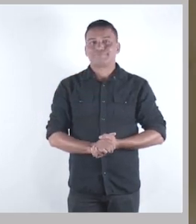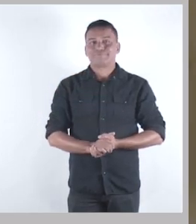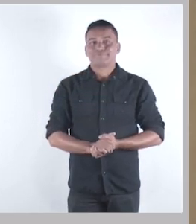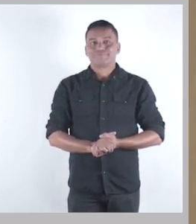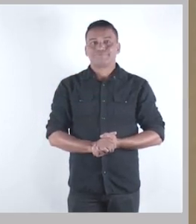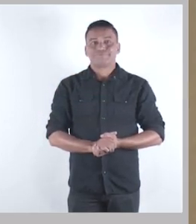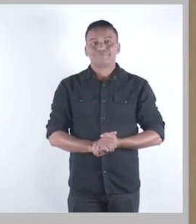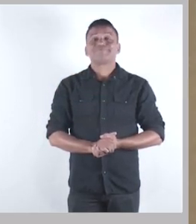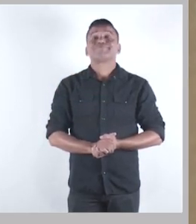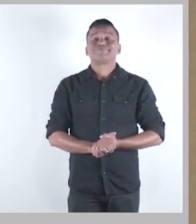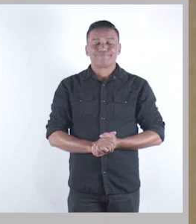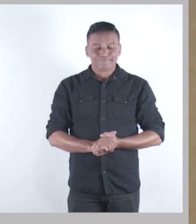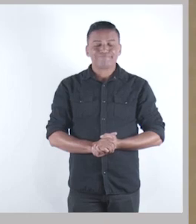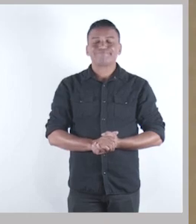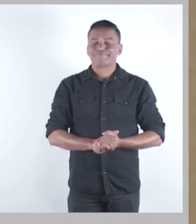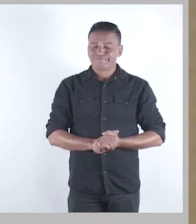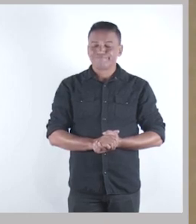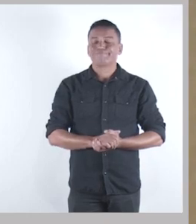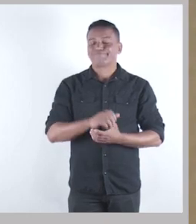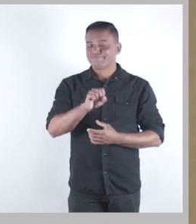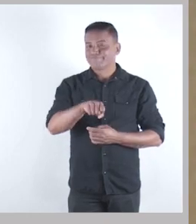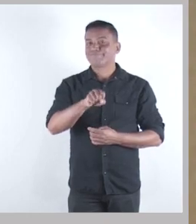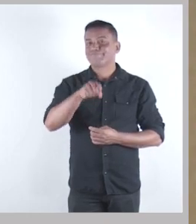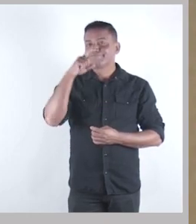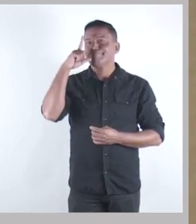Não tem sido fácil